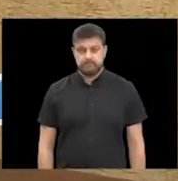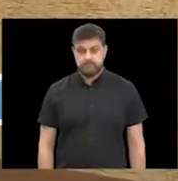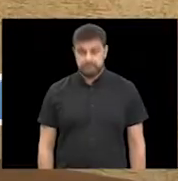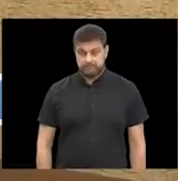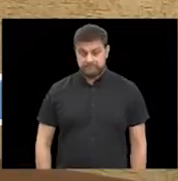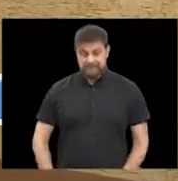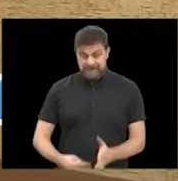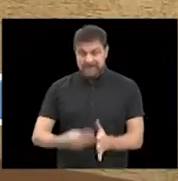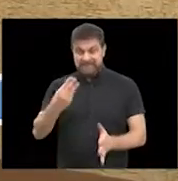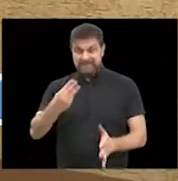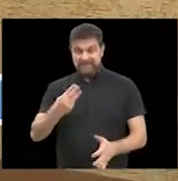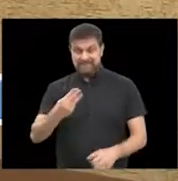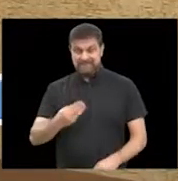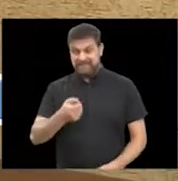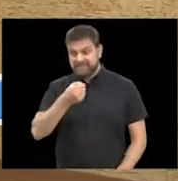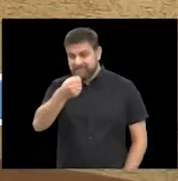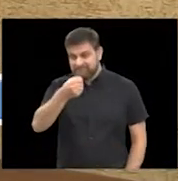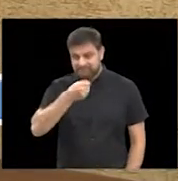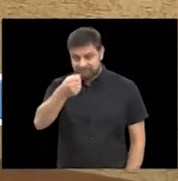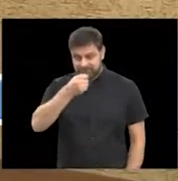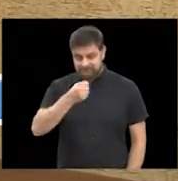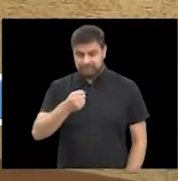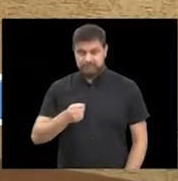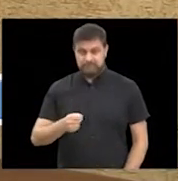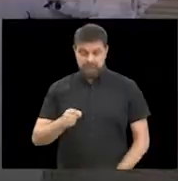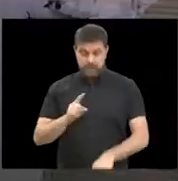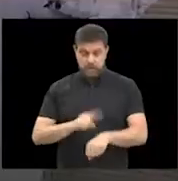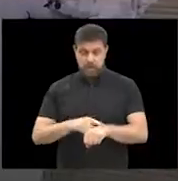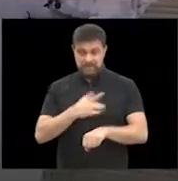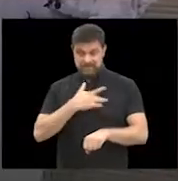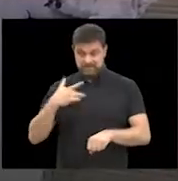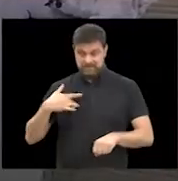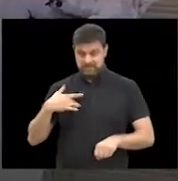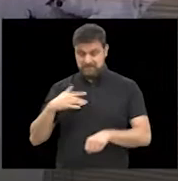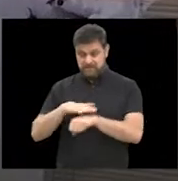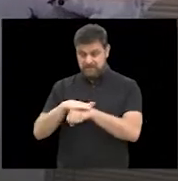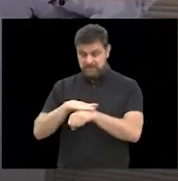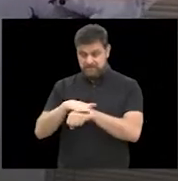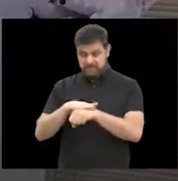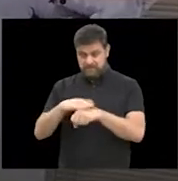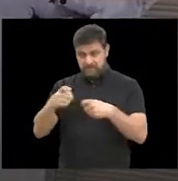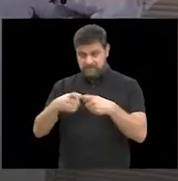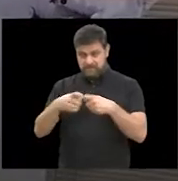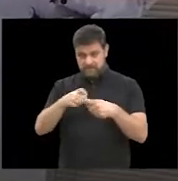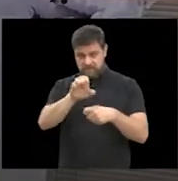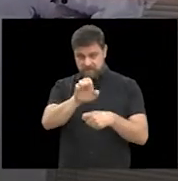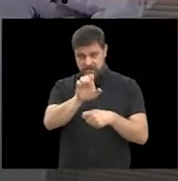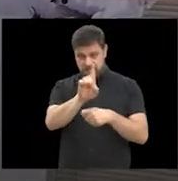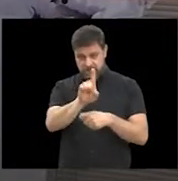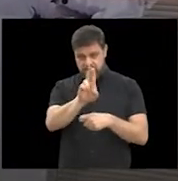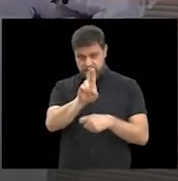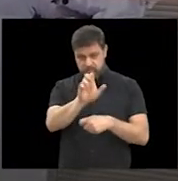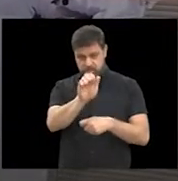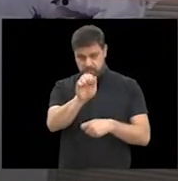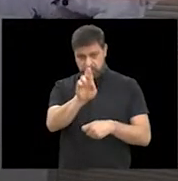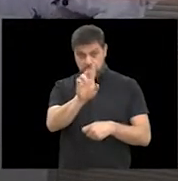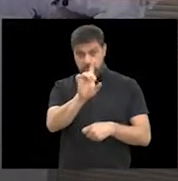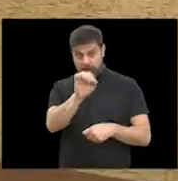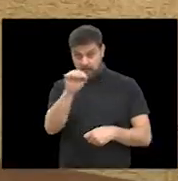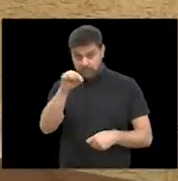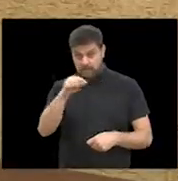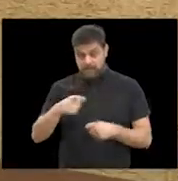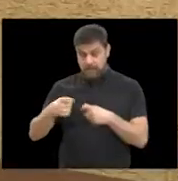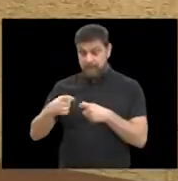Esse é o terceiro e último bloco desse Momento Saúde, que hoje está conversando com o Dr. Eduardo Henrique Filho,